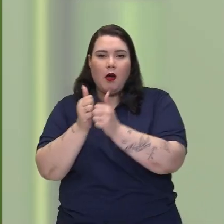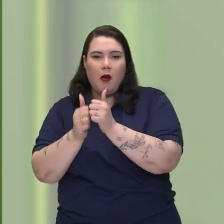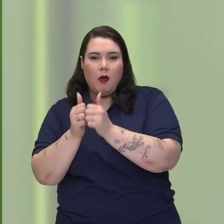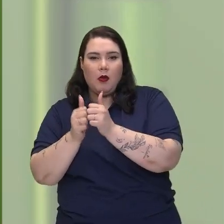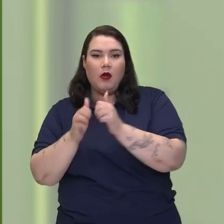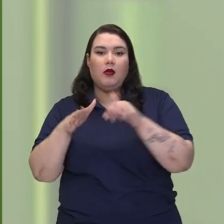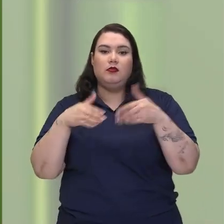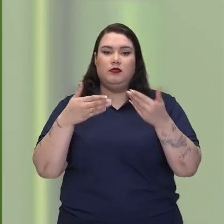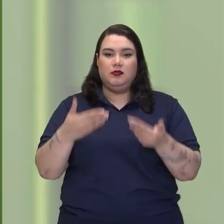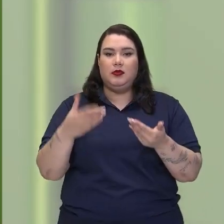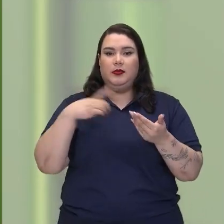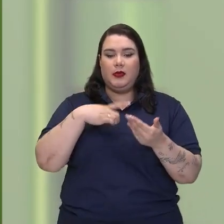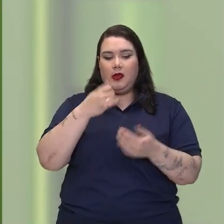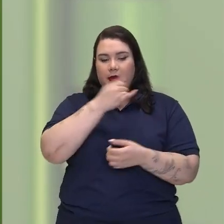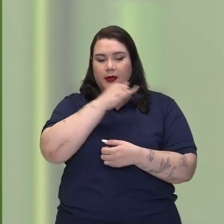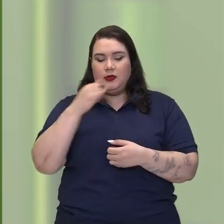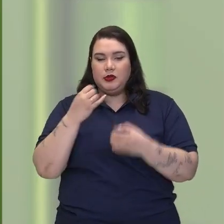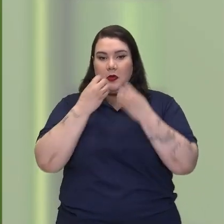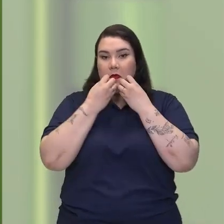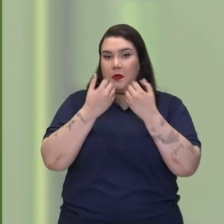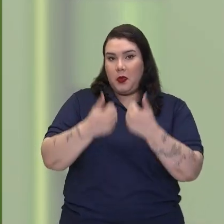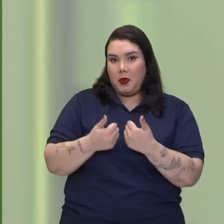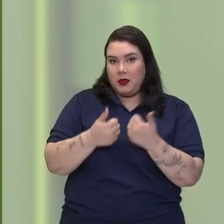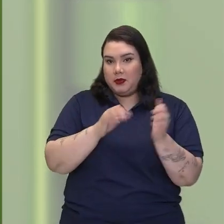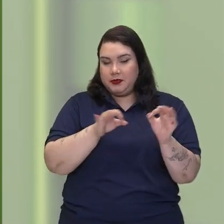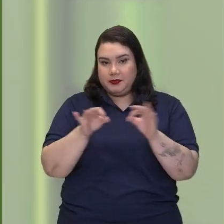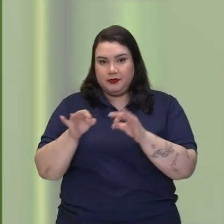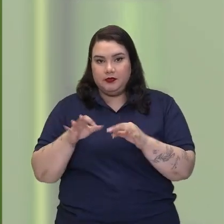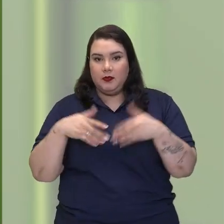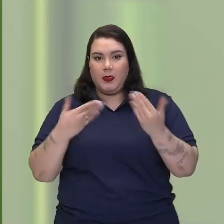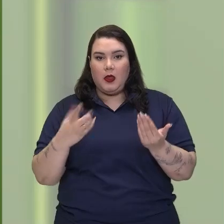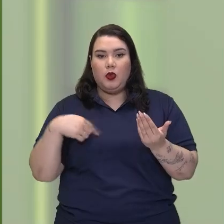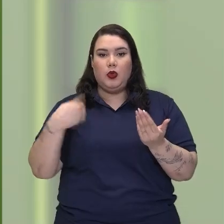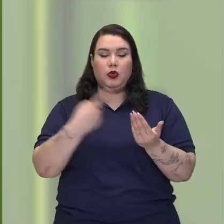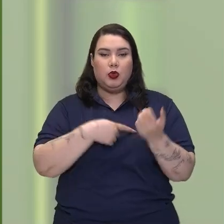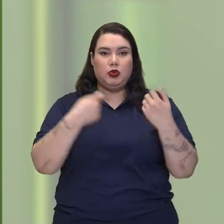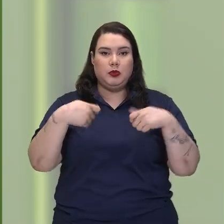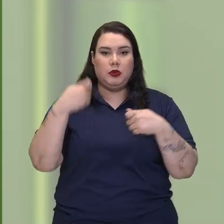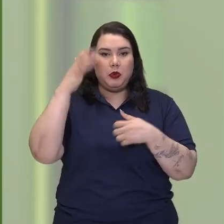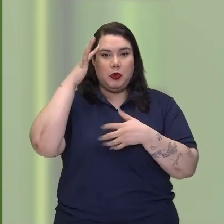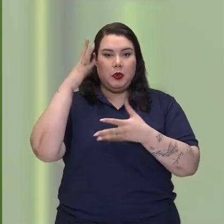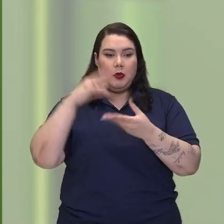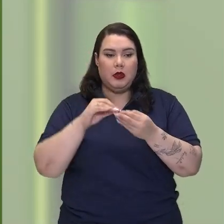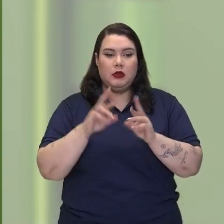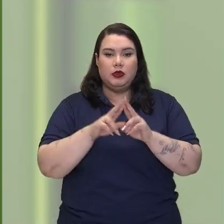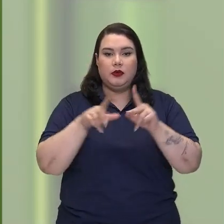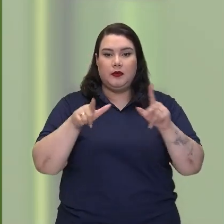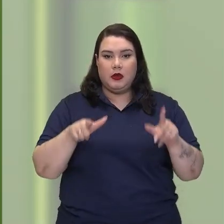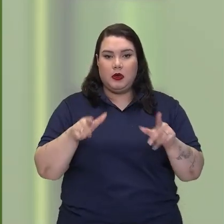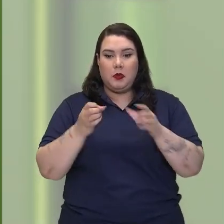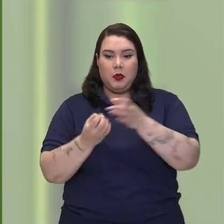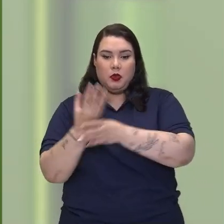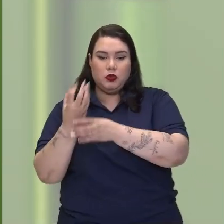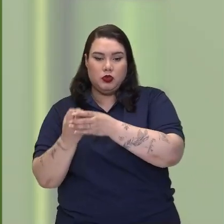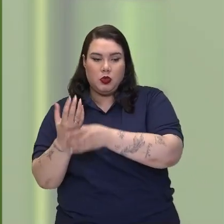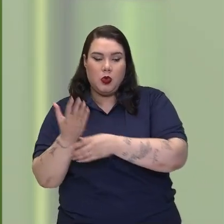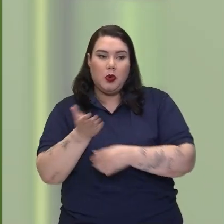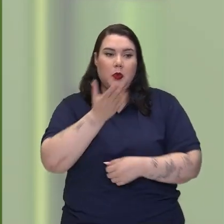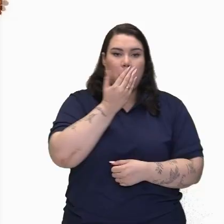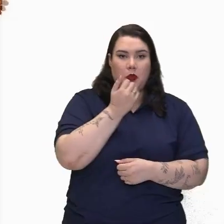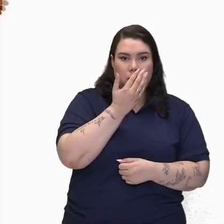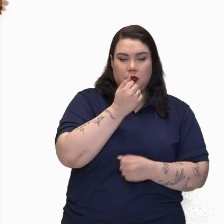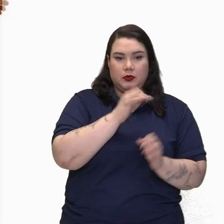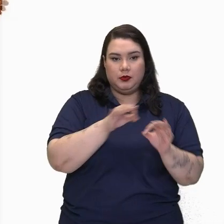e aí sim, tô com a minha energia, tá certo? Então a gente precisa entender essa diferença de produtores e consumidores. Vamos voltar para o